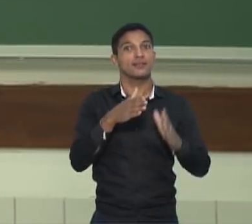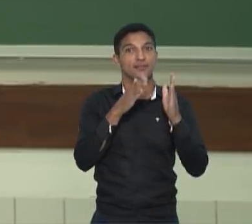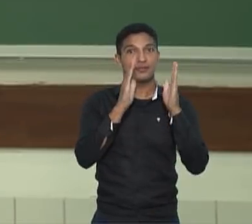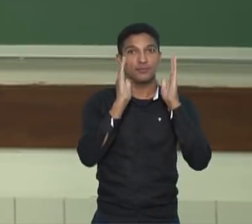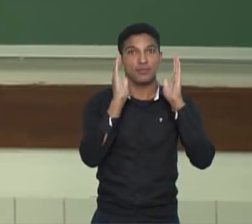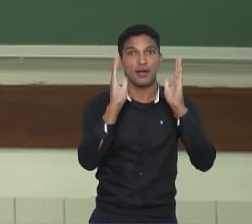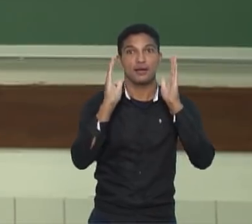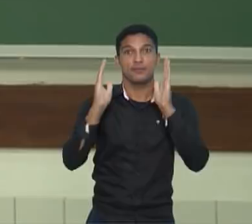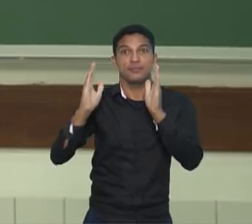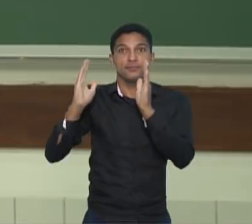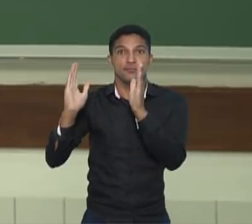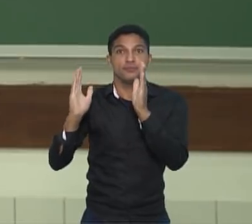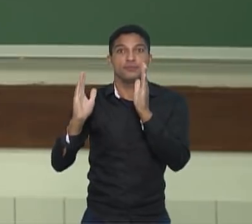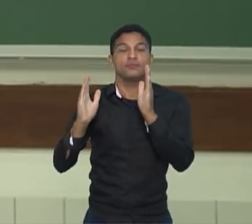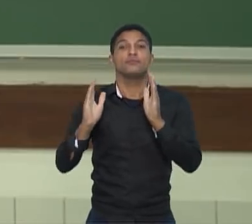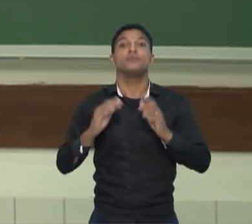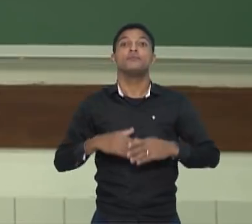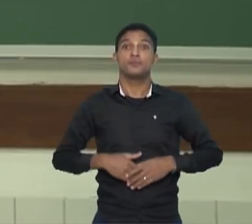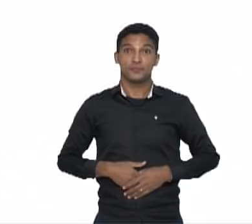Estas fases são